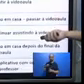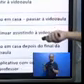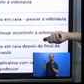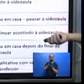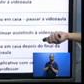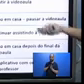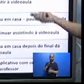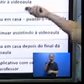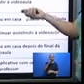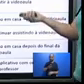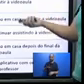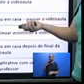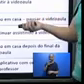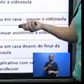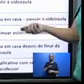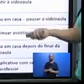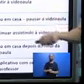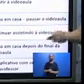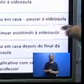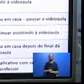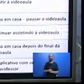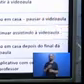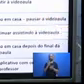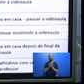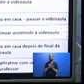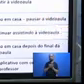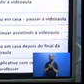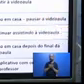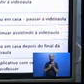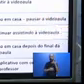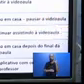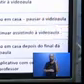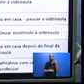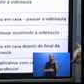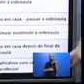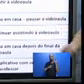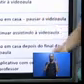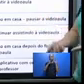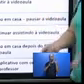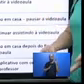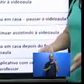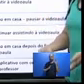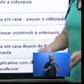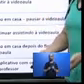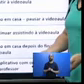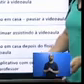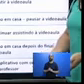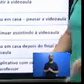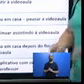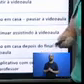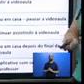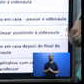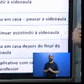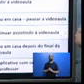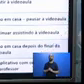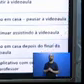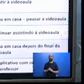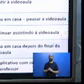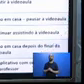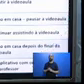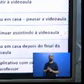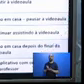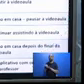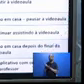como foi a exploração do pau-brasil e a divisão desse território que hoje chama Brasil em